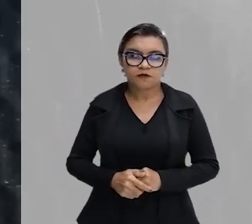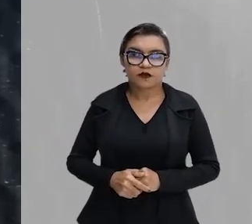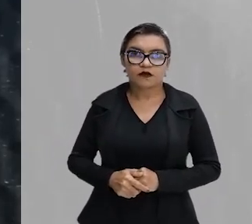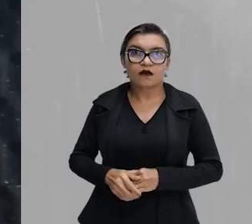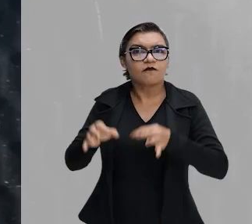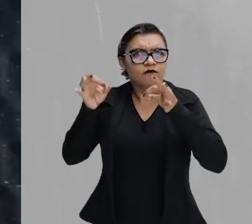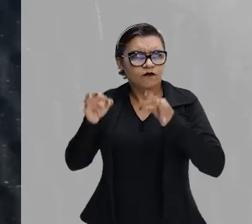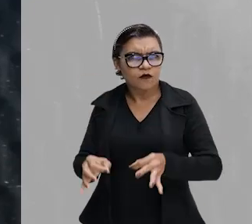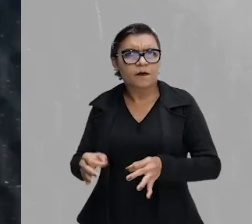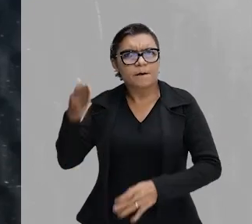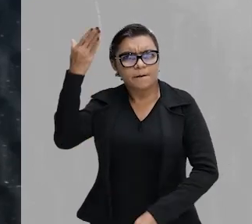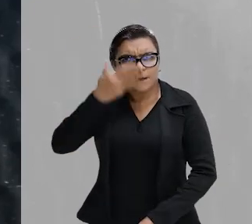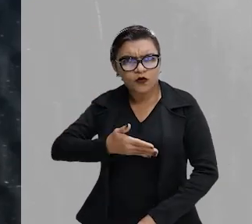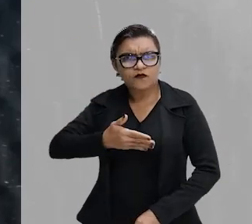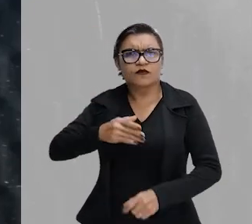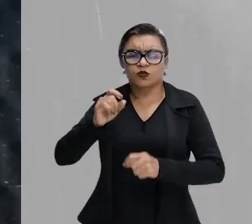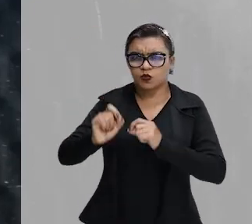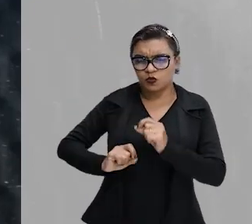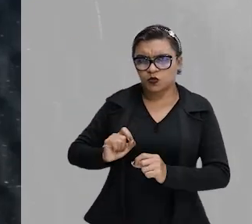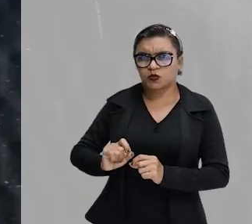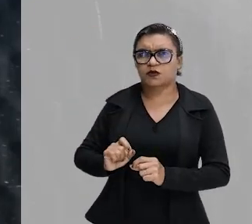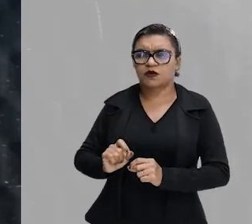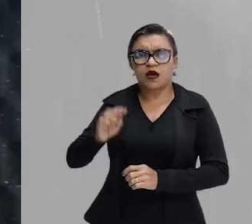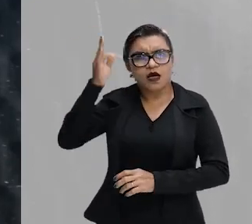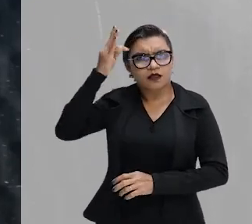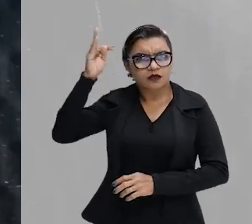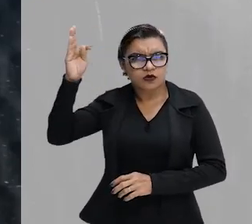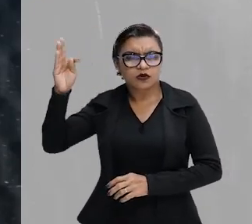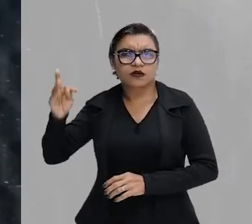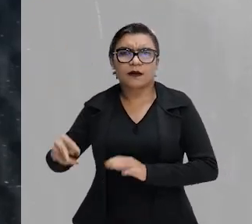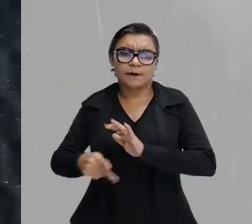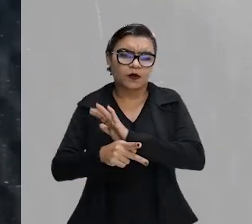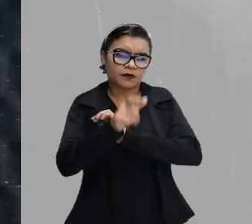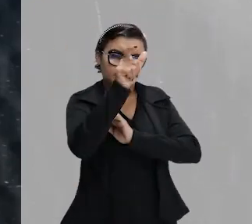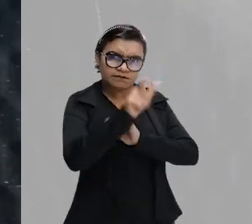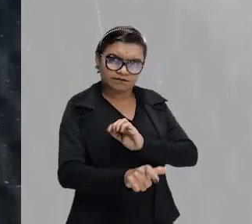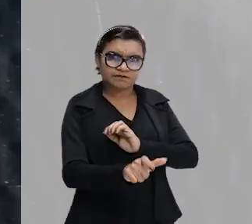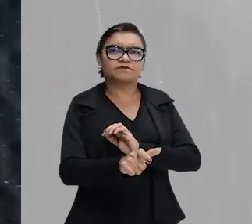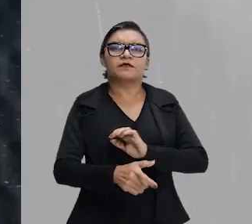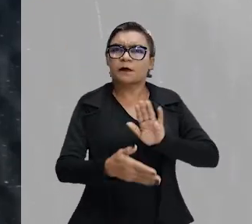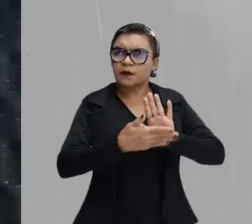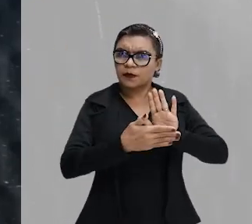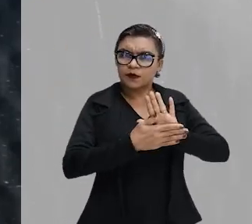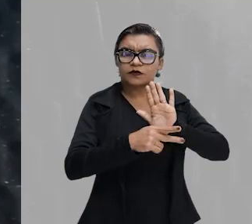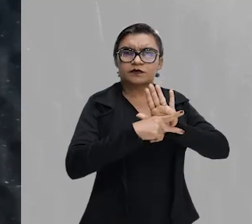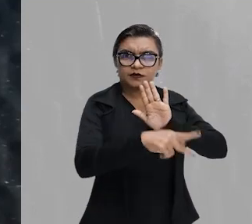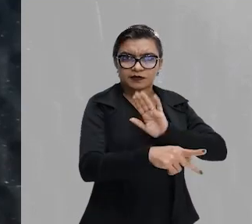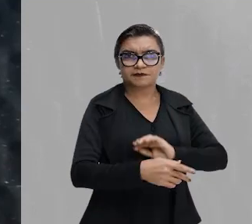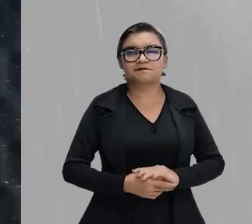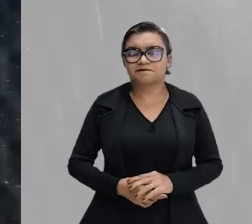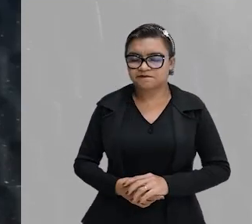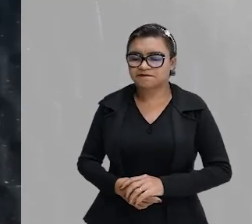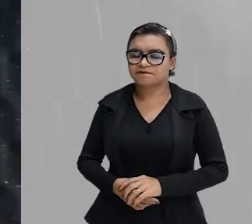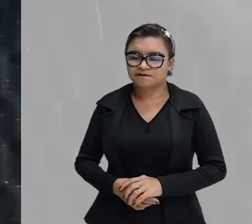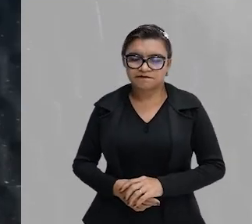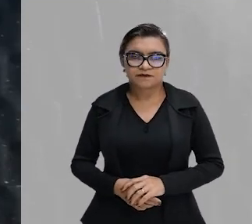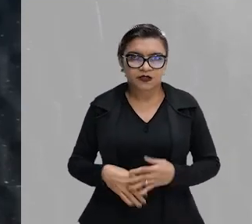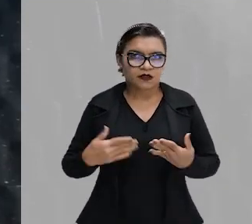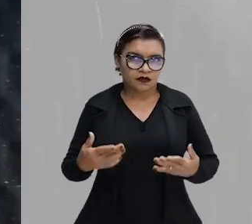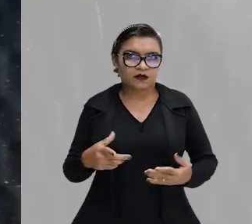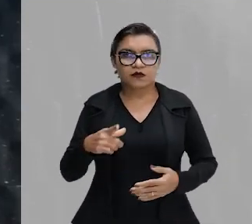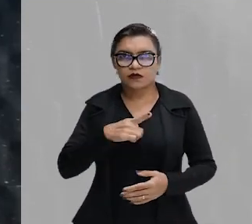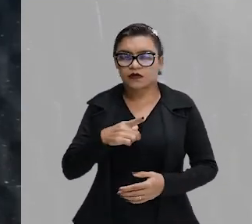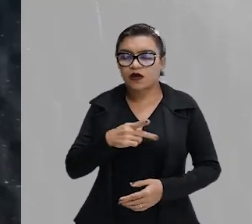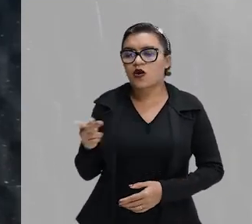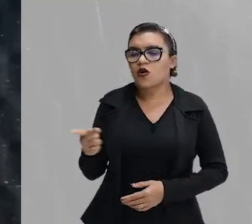afirmava ter provado, né, essa teoria heliocêntrica proposta por Aristarco. Okay? Então nós temos